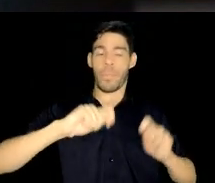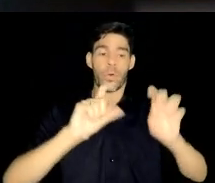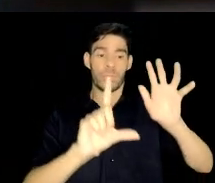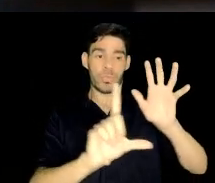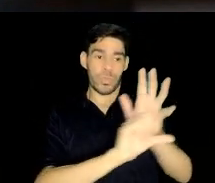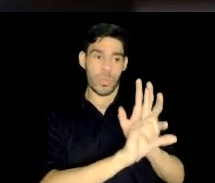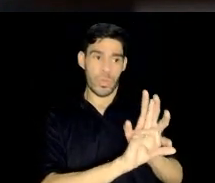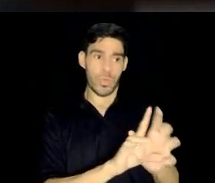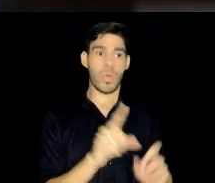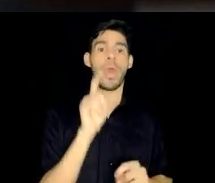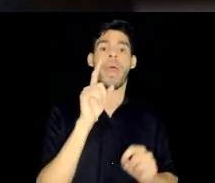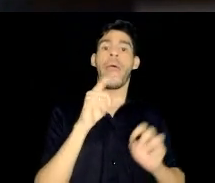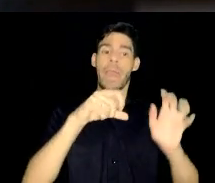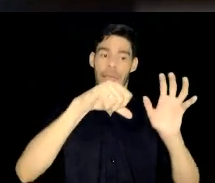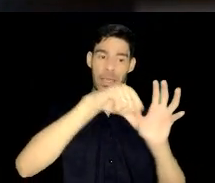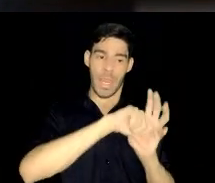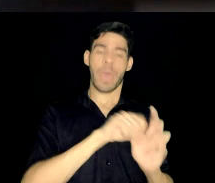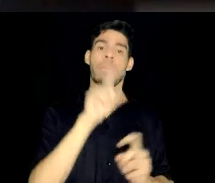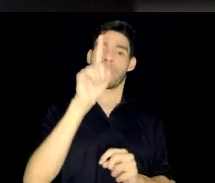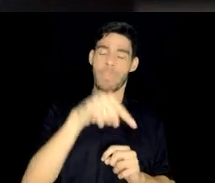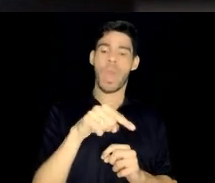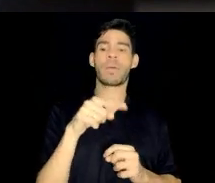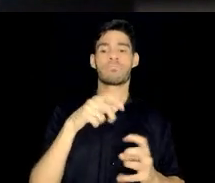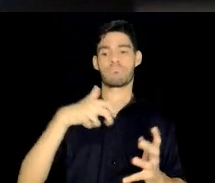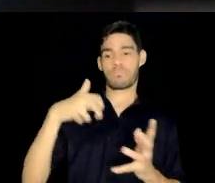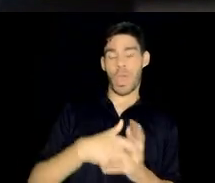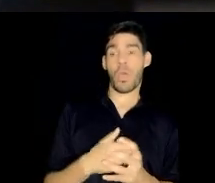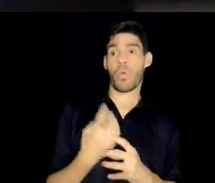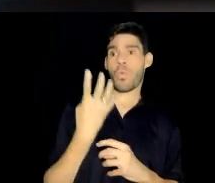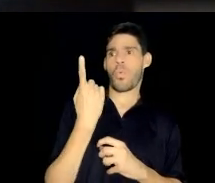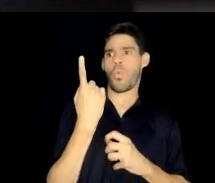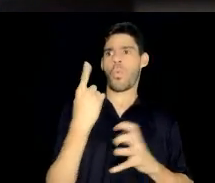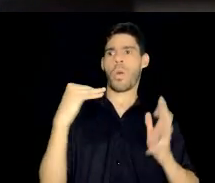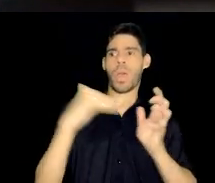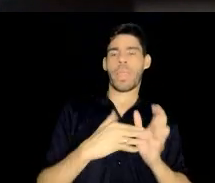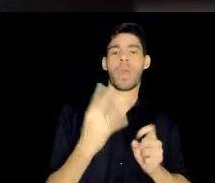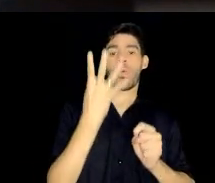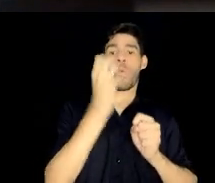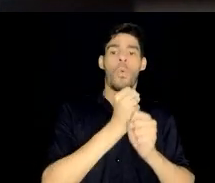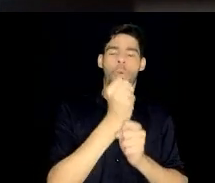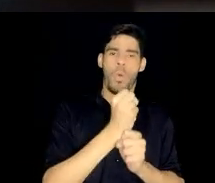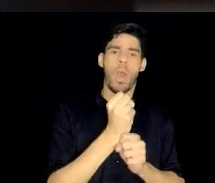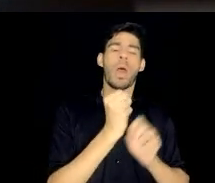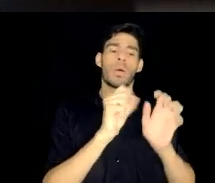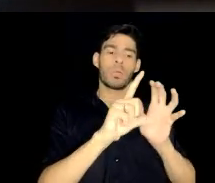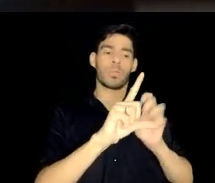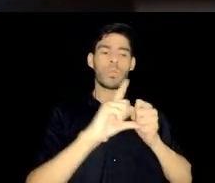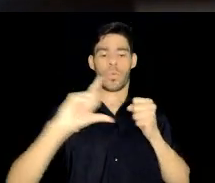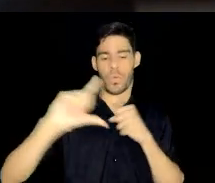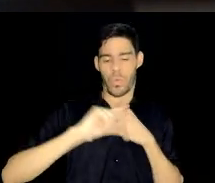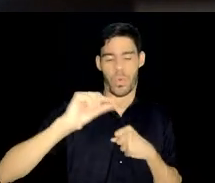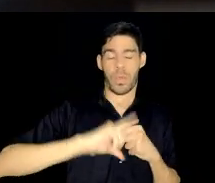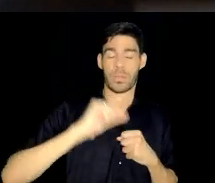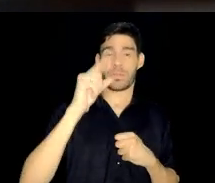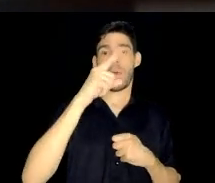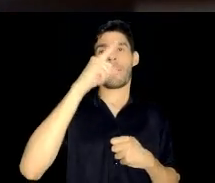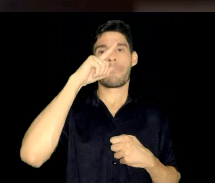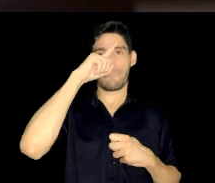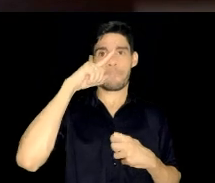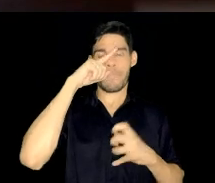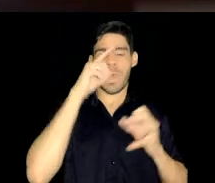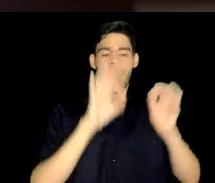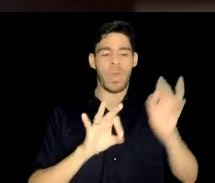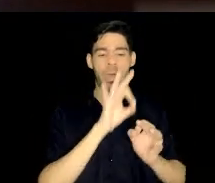com hipóteses legais é um delito e é punido com 1 a 4 anos. É um artigo muito perigoso. Os